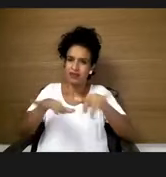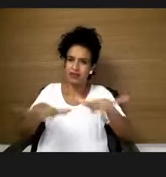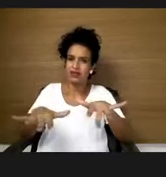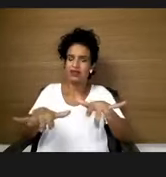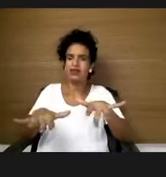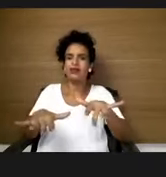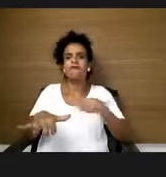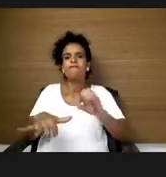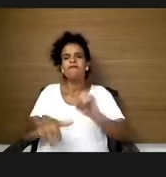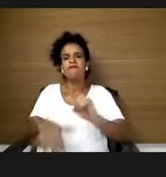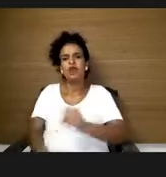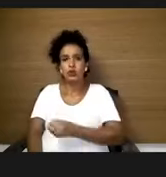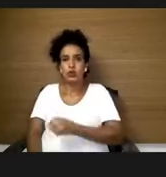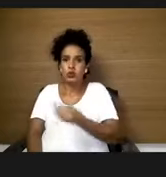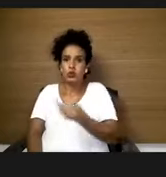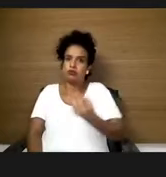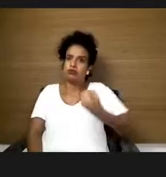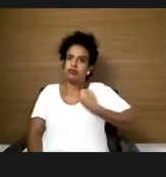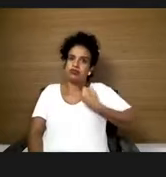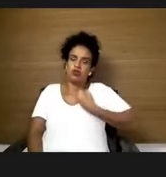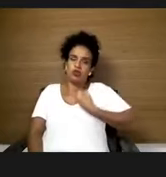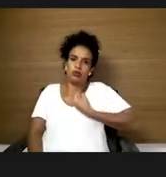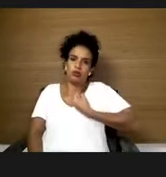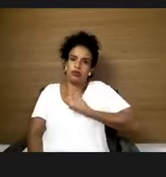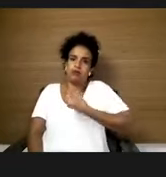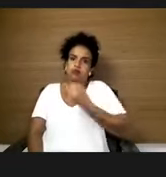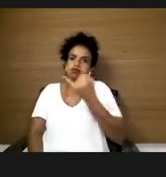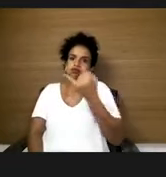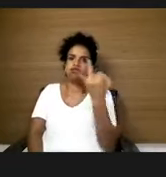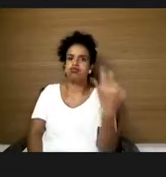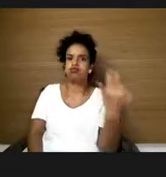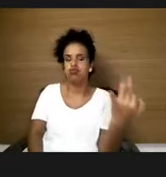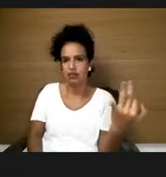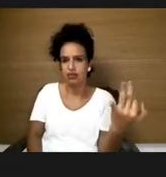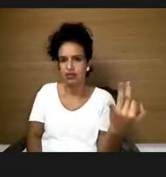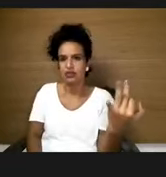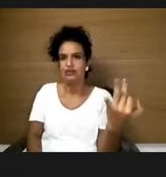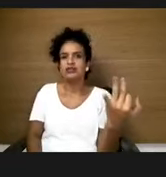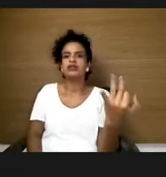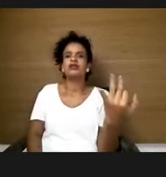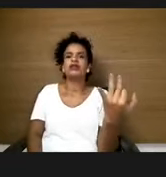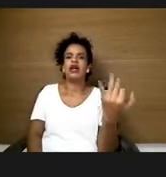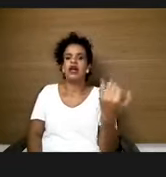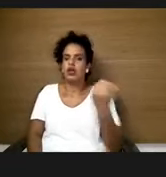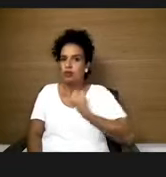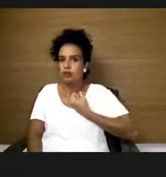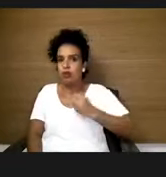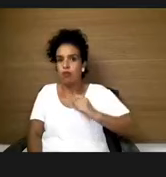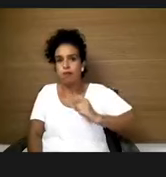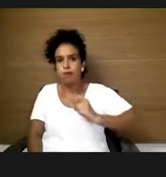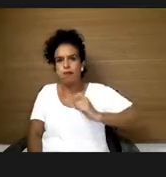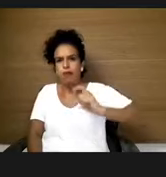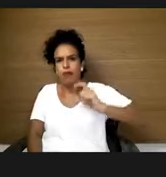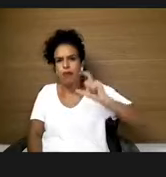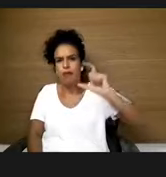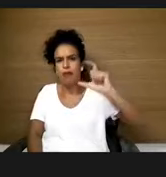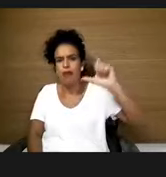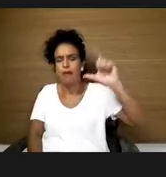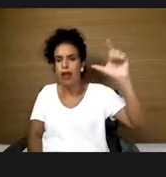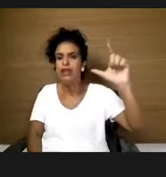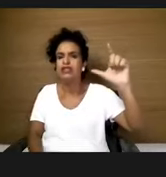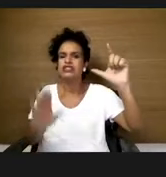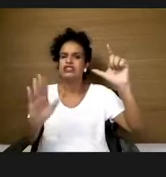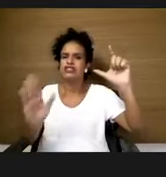inclusive, próximo, ou muito perto, ou já... avançou, como disse a Fátima aí, da questão dos